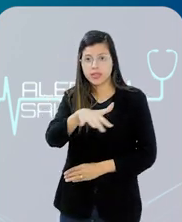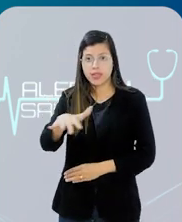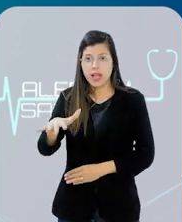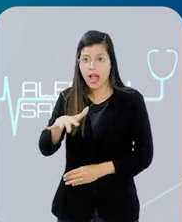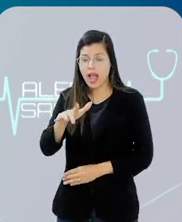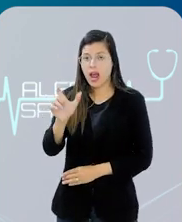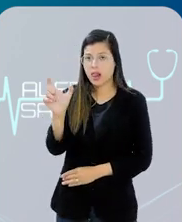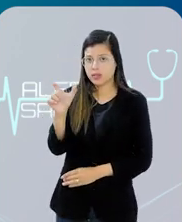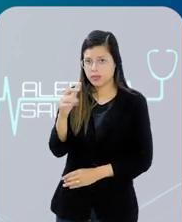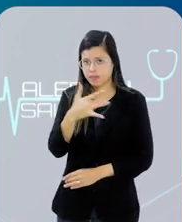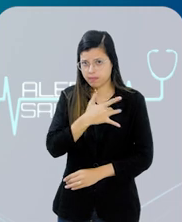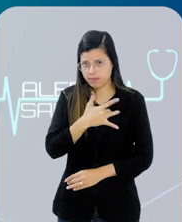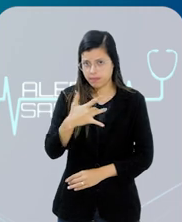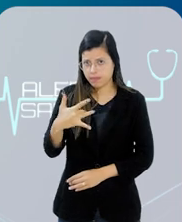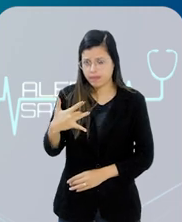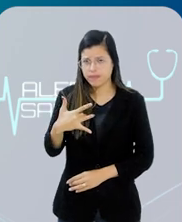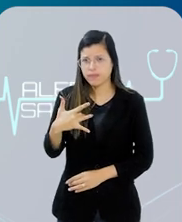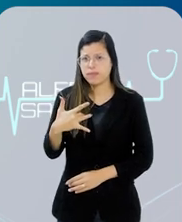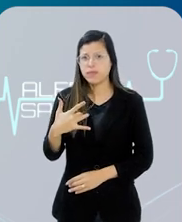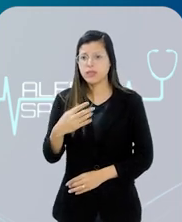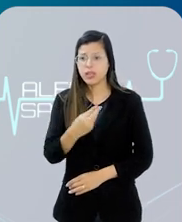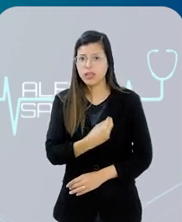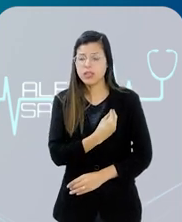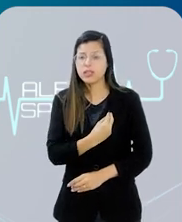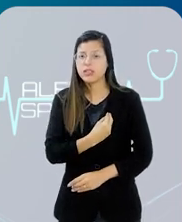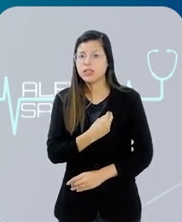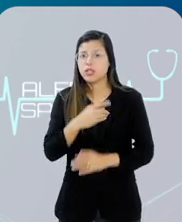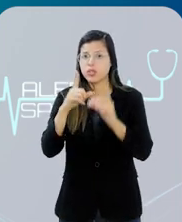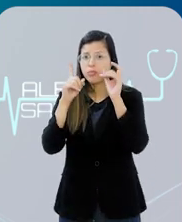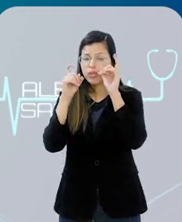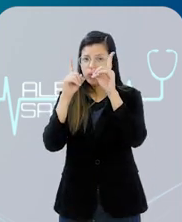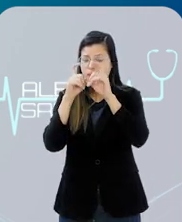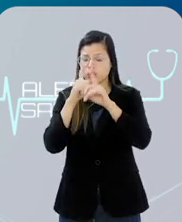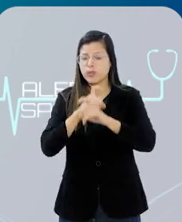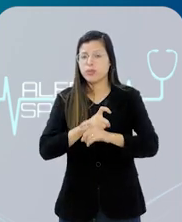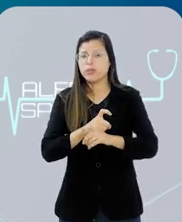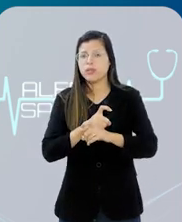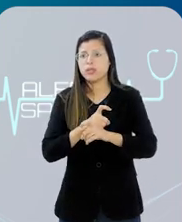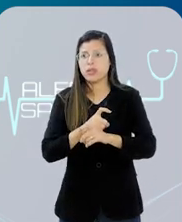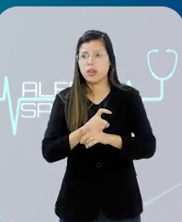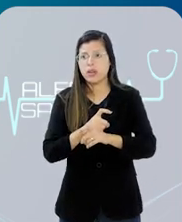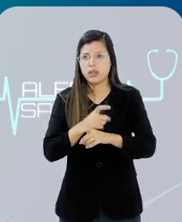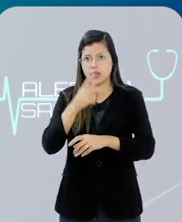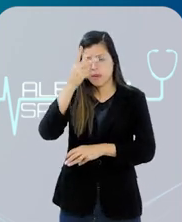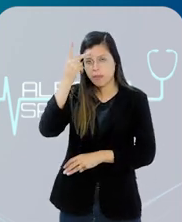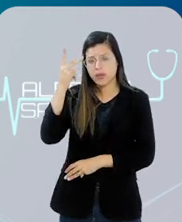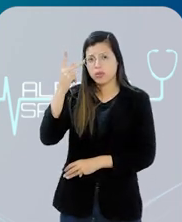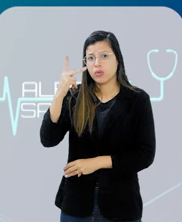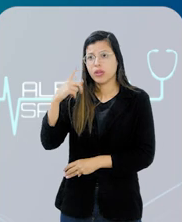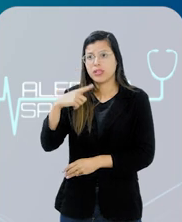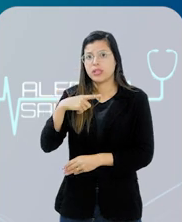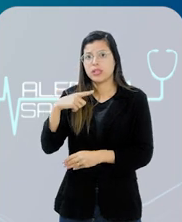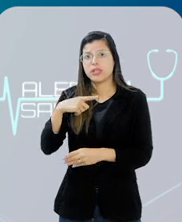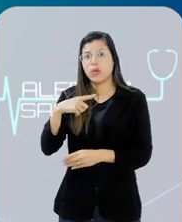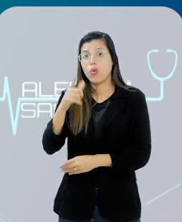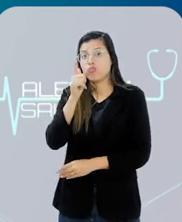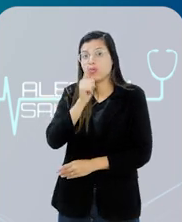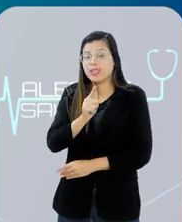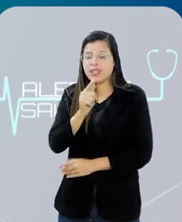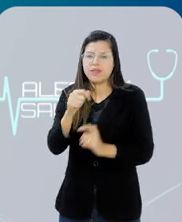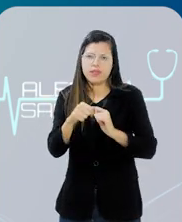saúde suplementar, existe uma dificuldade em que a paciente tenha acesso ao